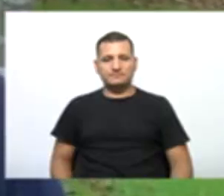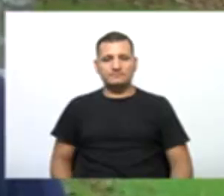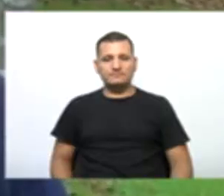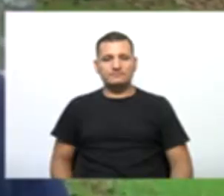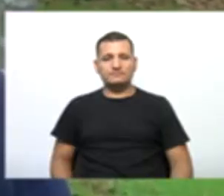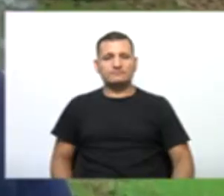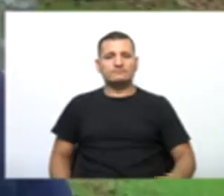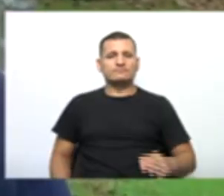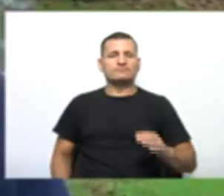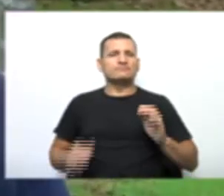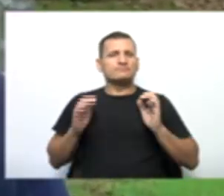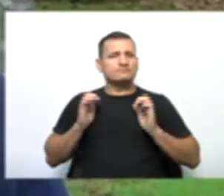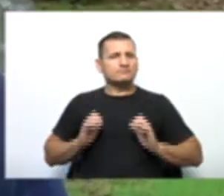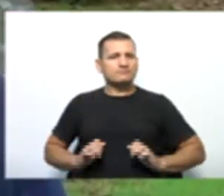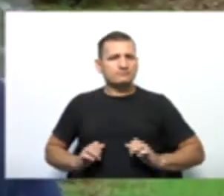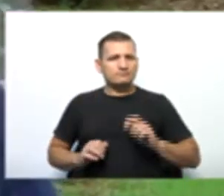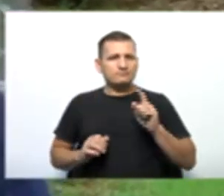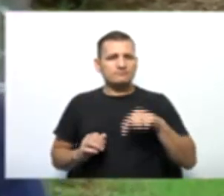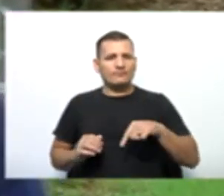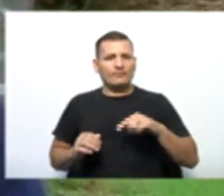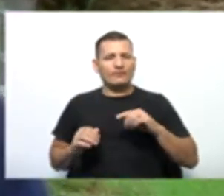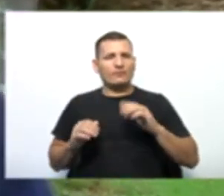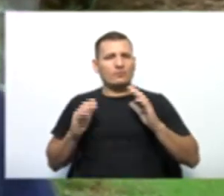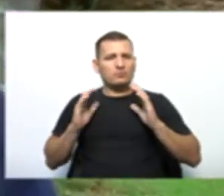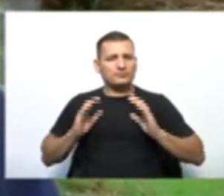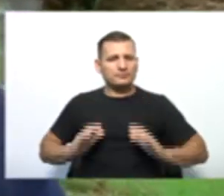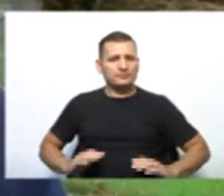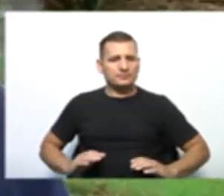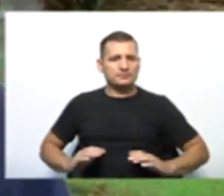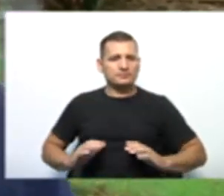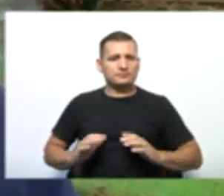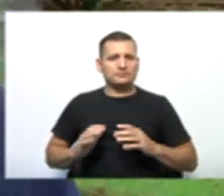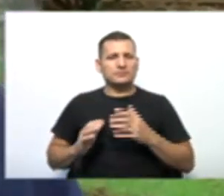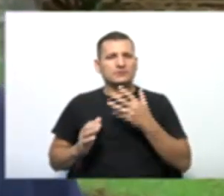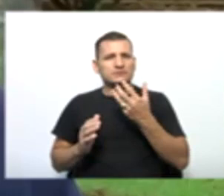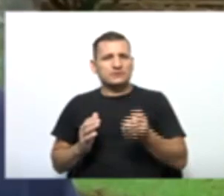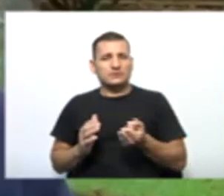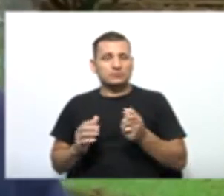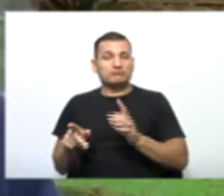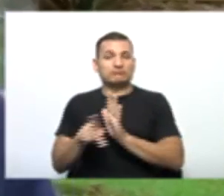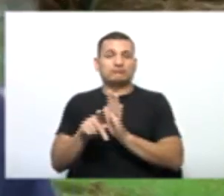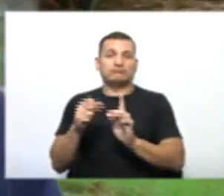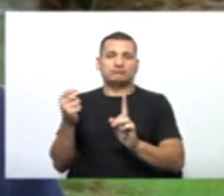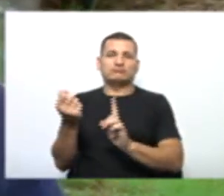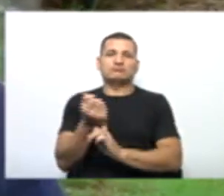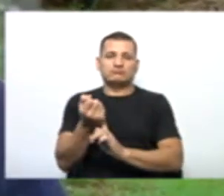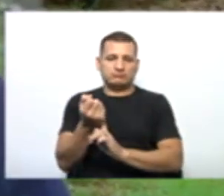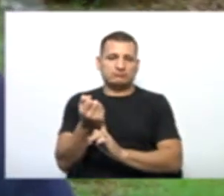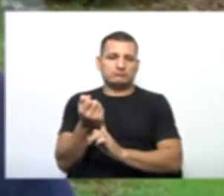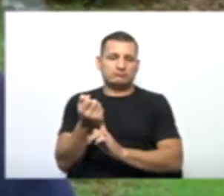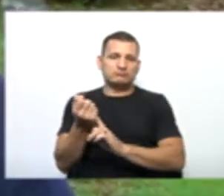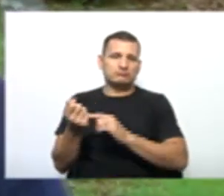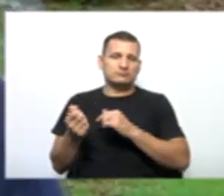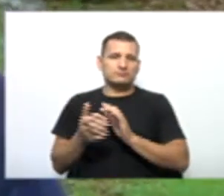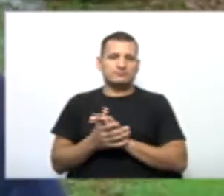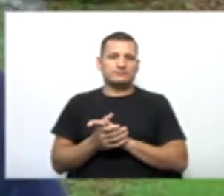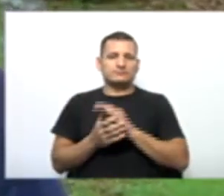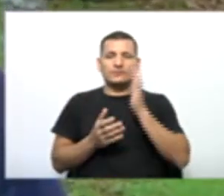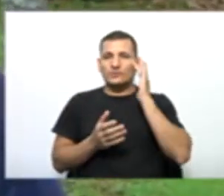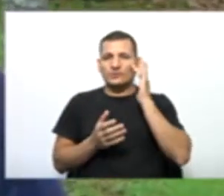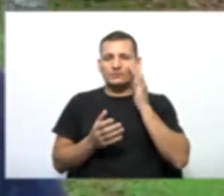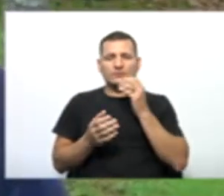A ética ela advém de um comportamento aceito e preferido socialmente. Acho que de